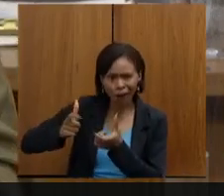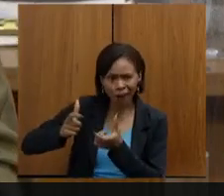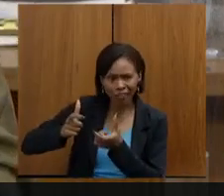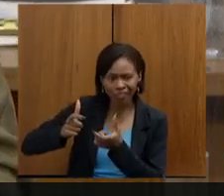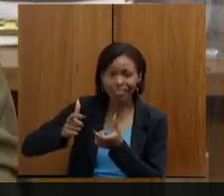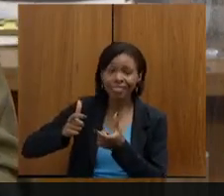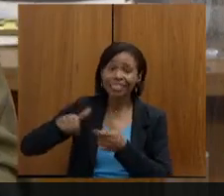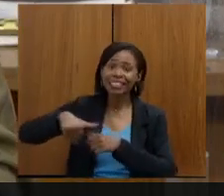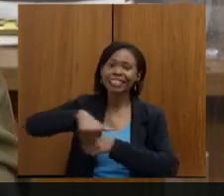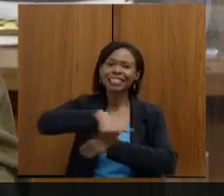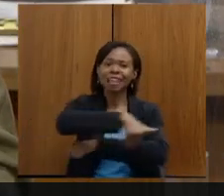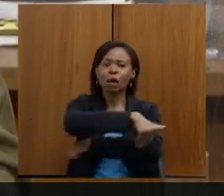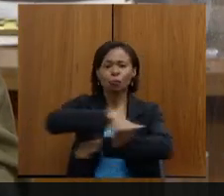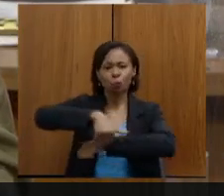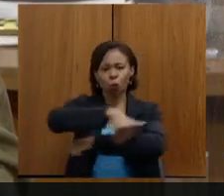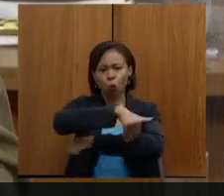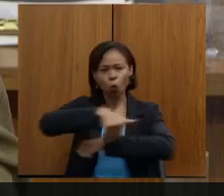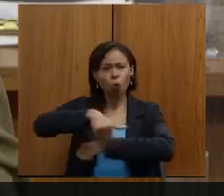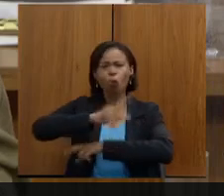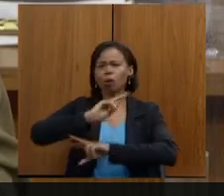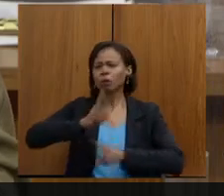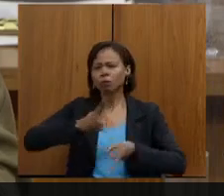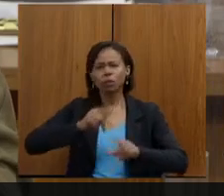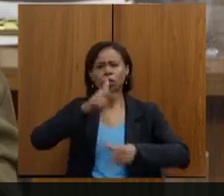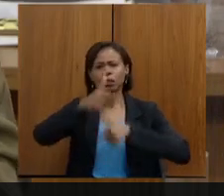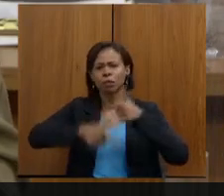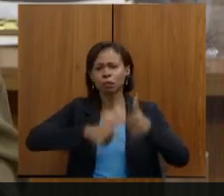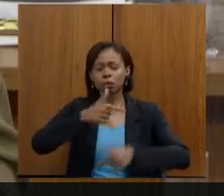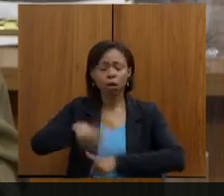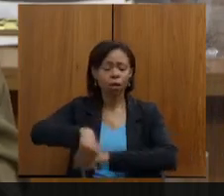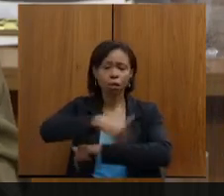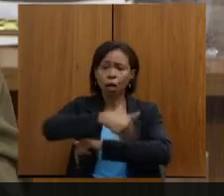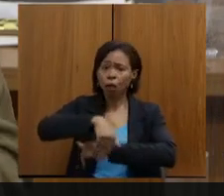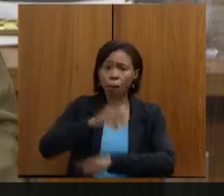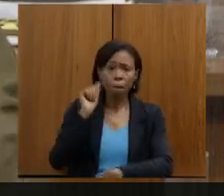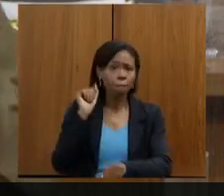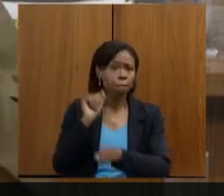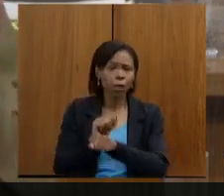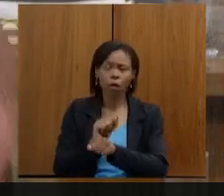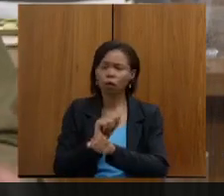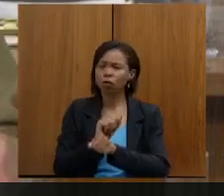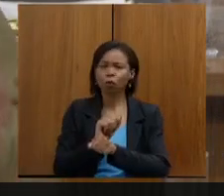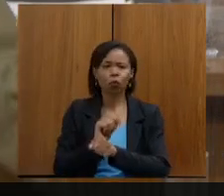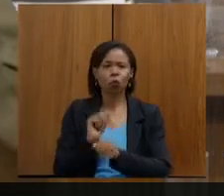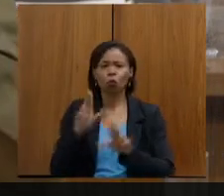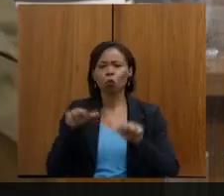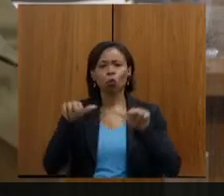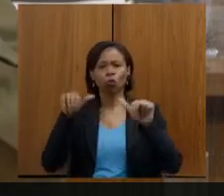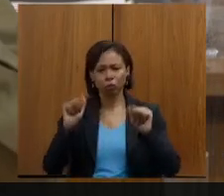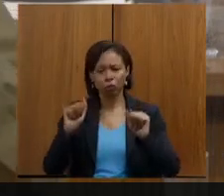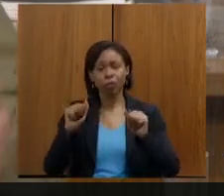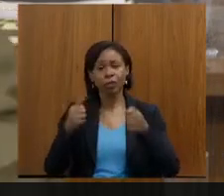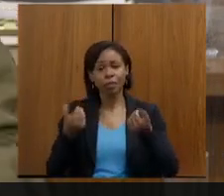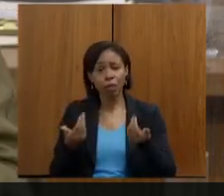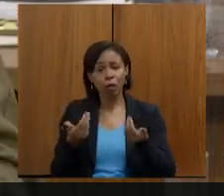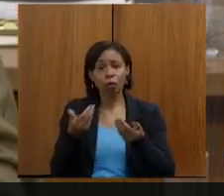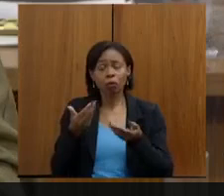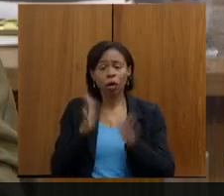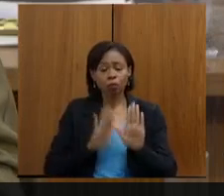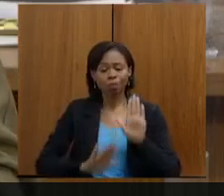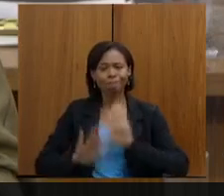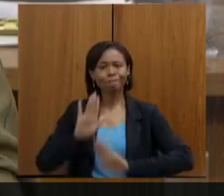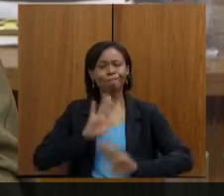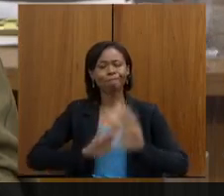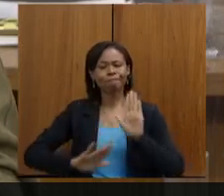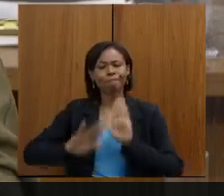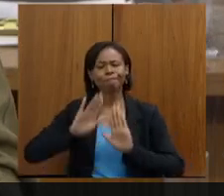muito dessa frase nosso Home Office foi na rua Nós não paramos um minuto e só pela pelas cautelas pela as precauções